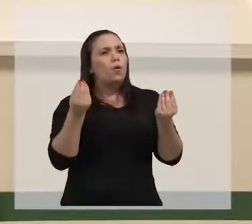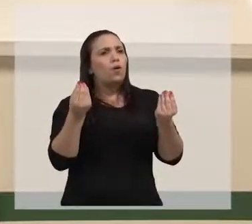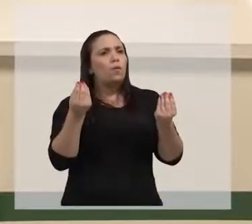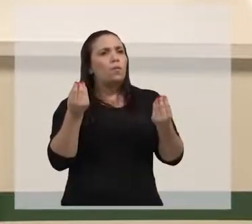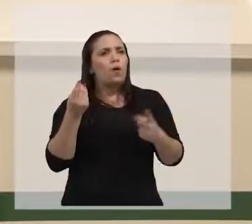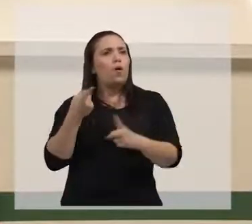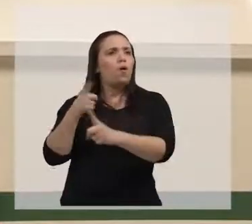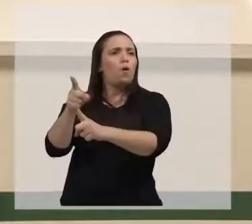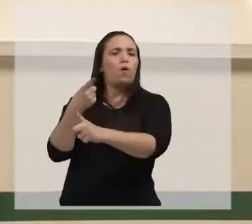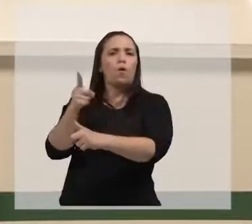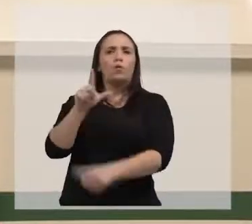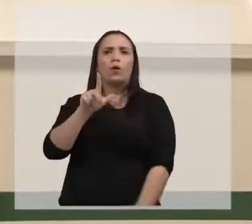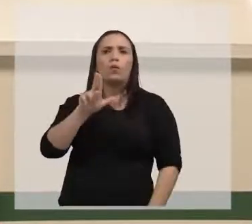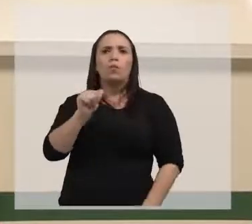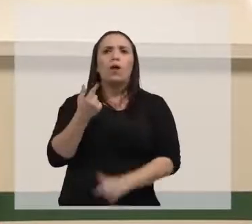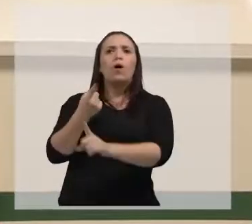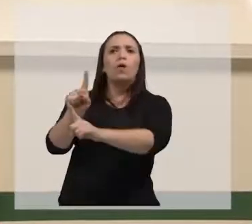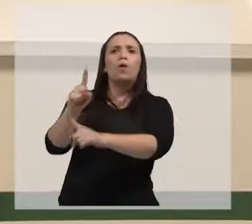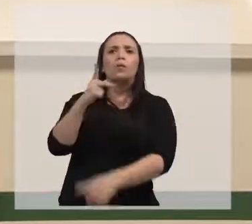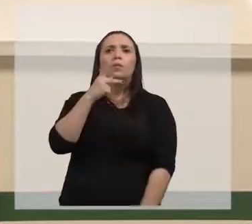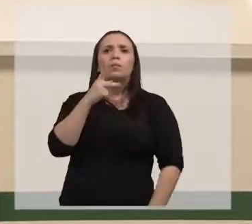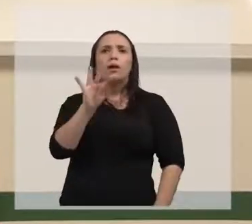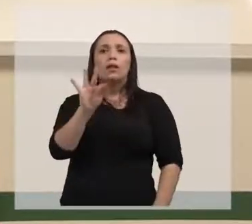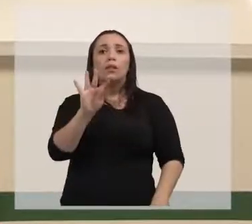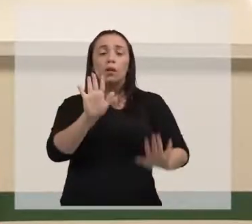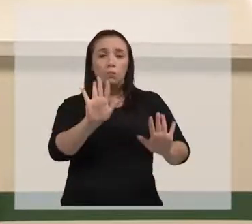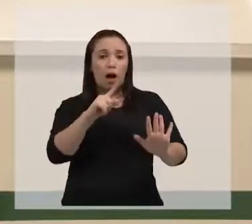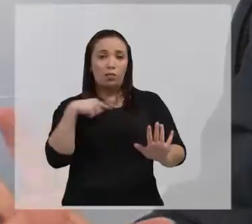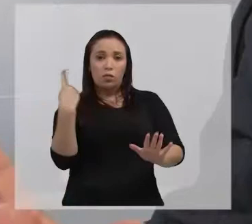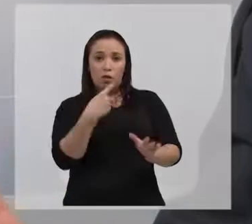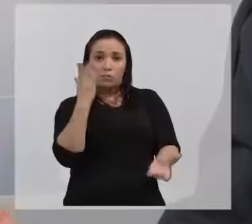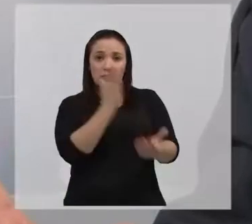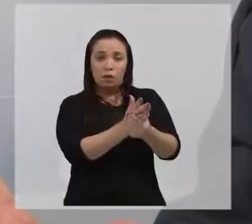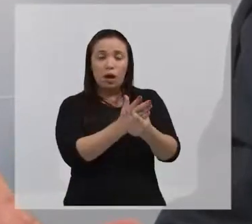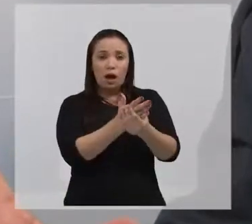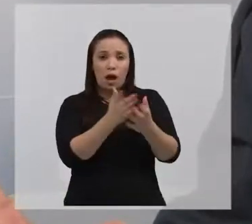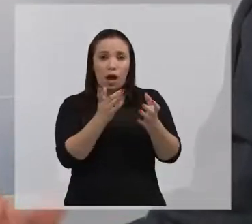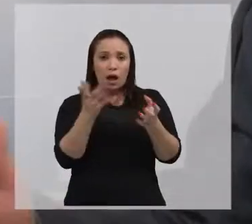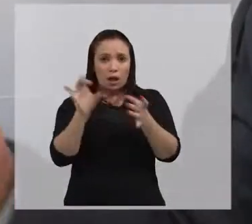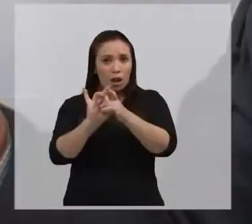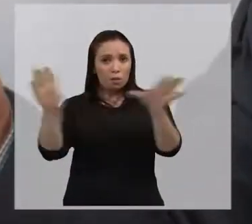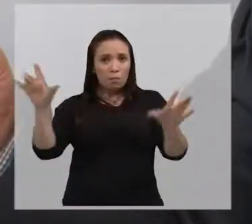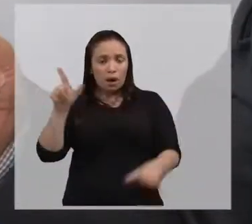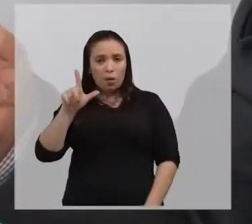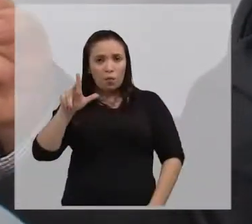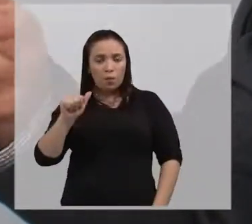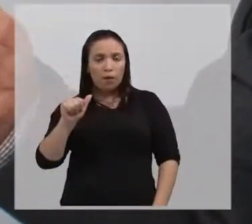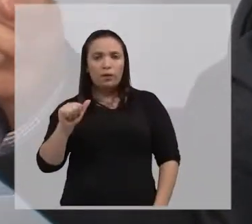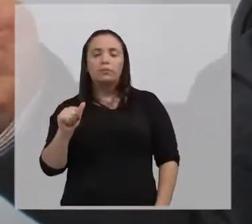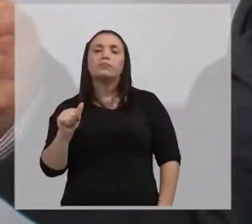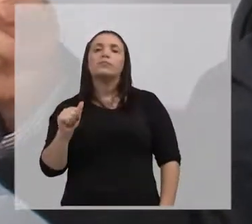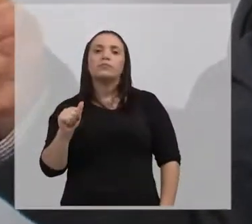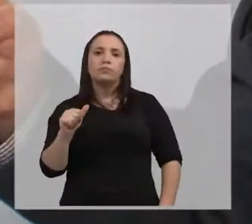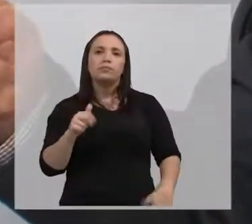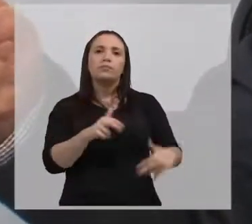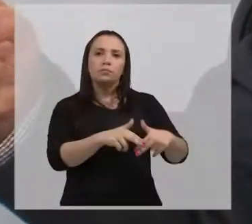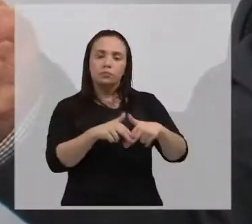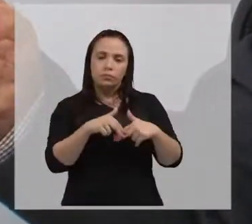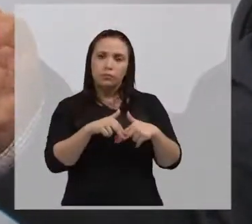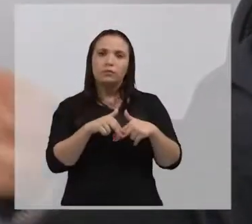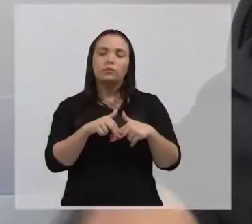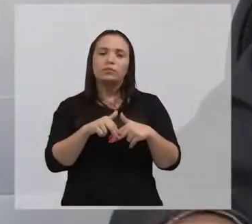anti-Lula e anti-PT se a gente vai ajudar a saltar o Lula? Aí foi que ele se assustou e foi poucas horas